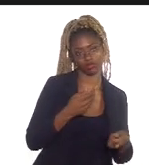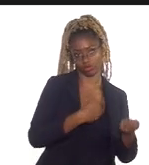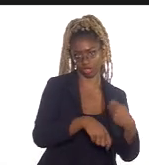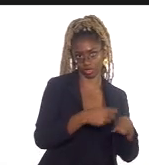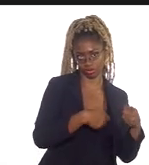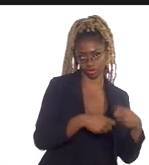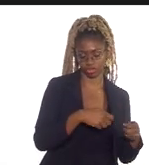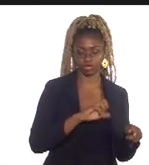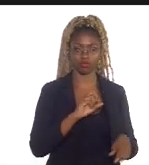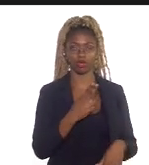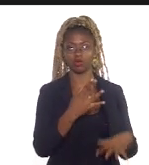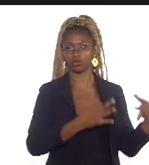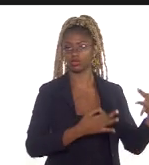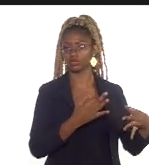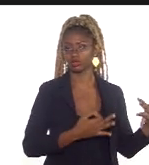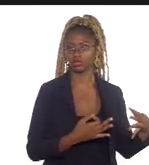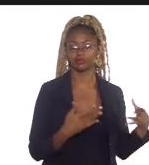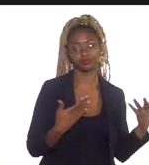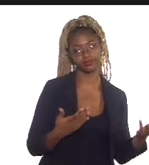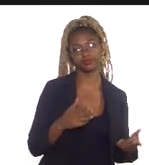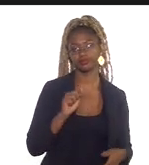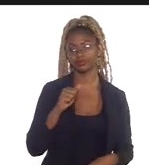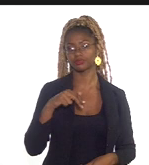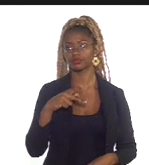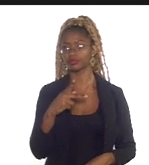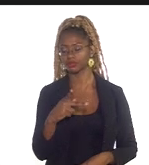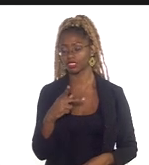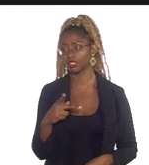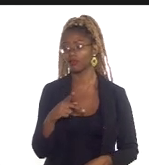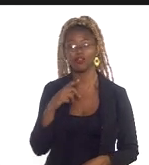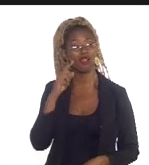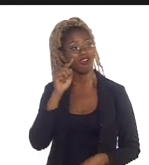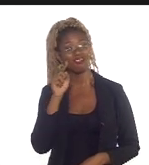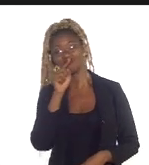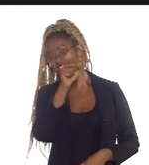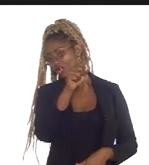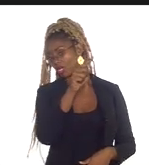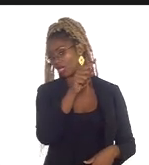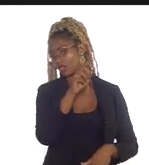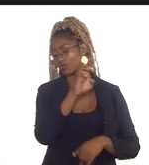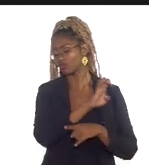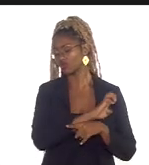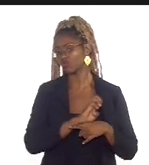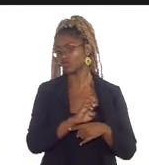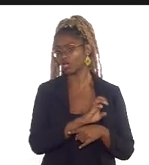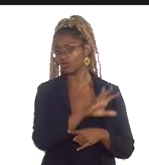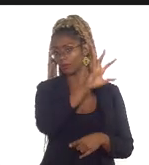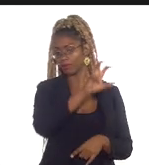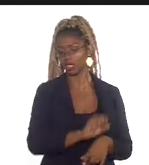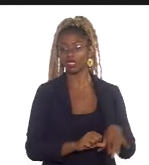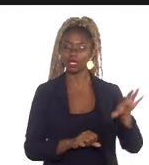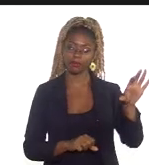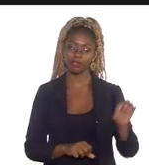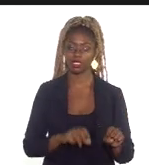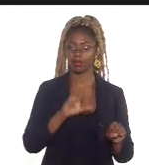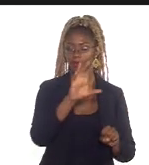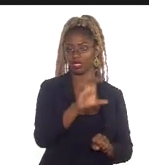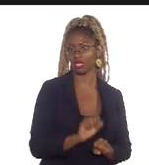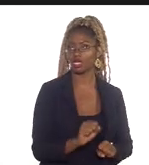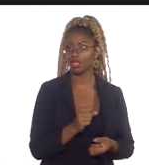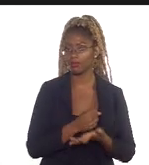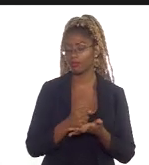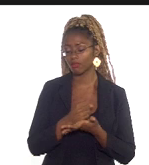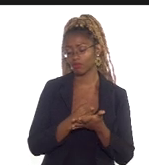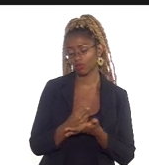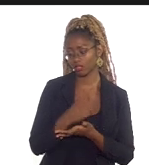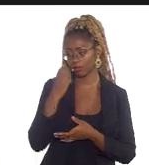administrativa ou na judicial, a ANP vai recorrer ao Estado para pegar subsídios dos pontos que estão sendo contestados. E,